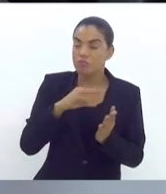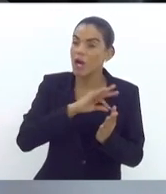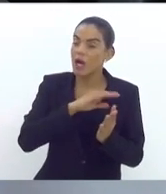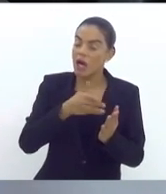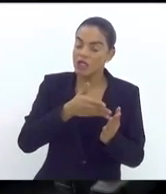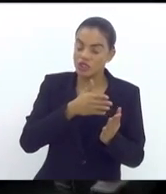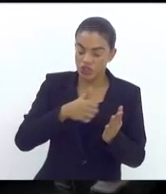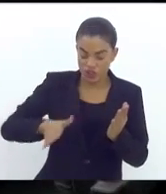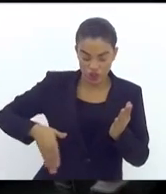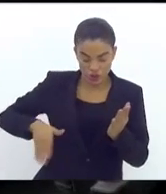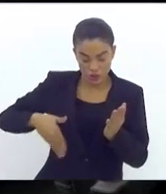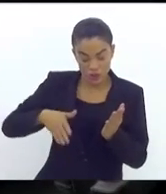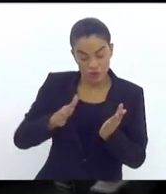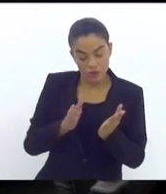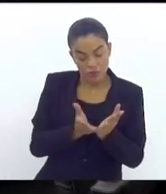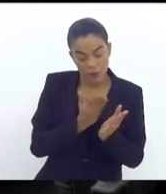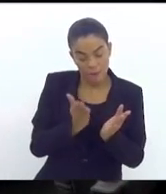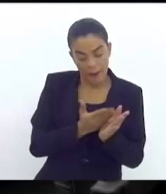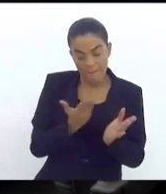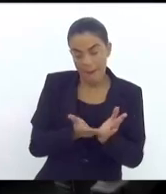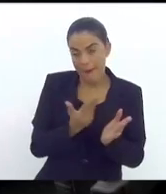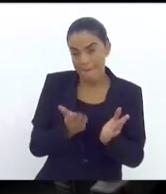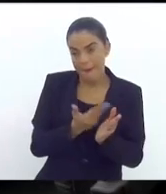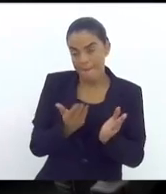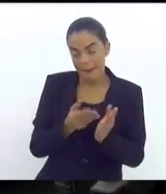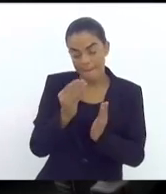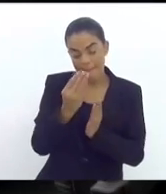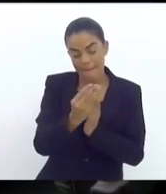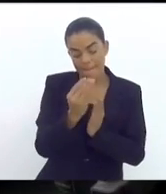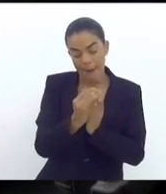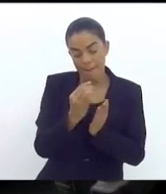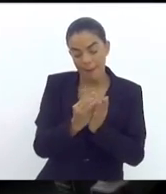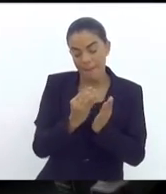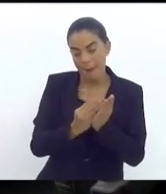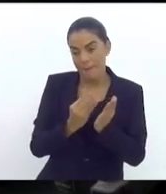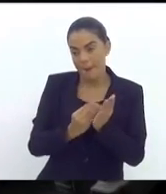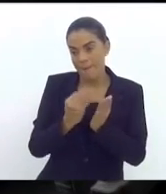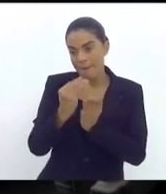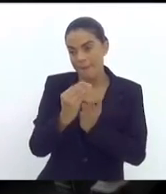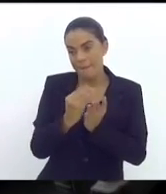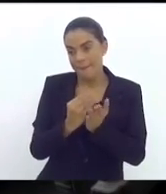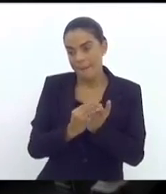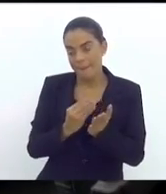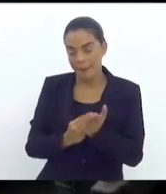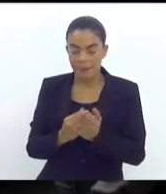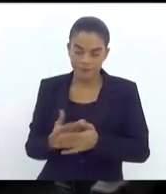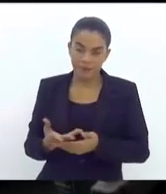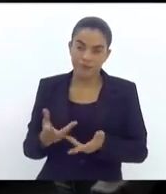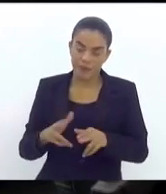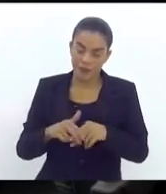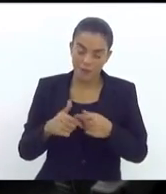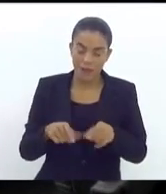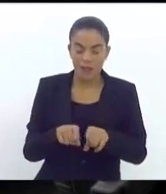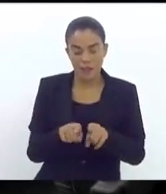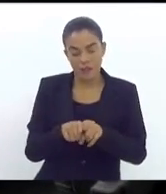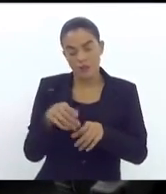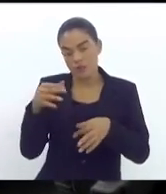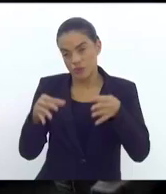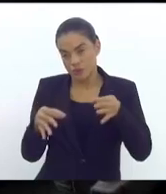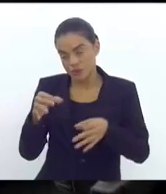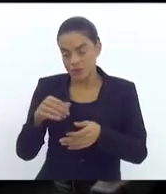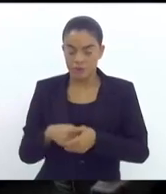porque isso prejudica o posterior reconhecimento pela Polícia Civil em delegacia e, por tabela, também em juízo.